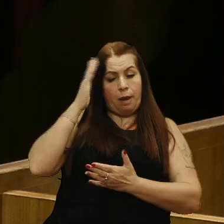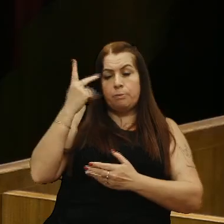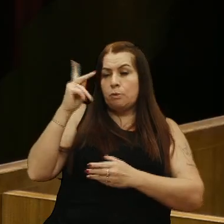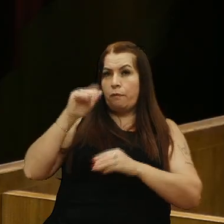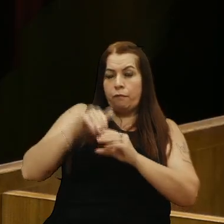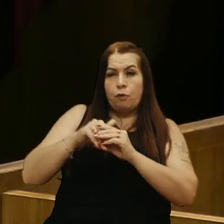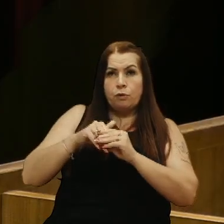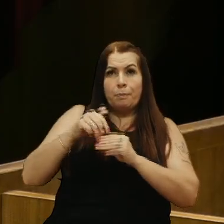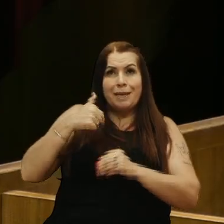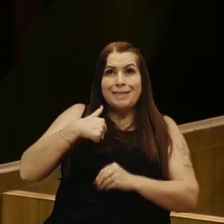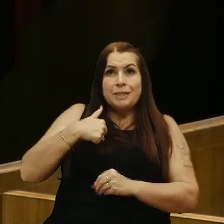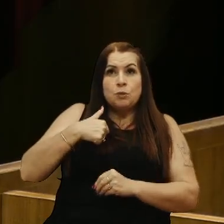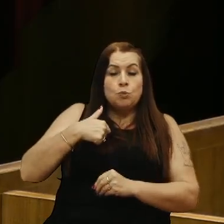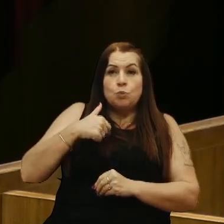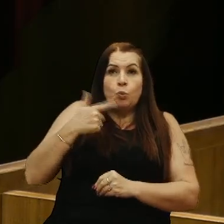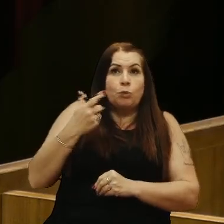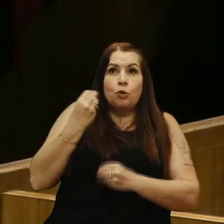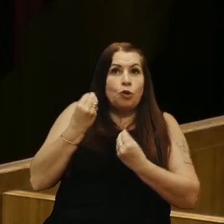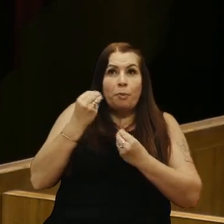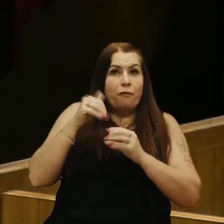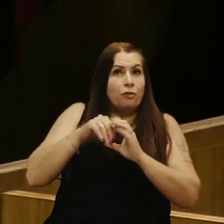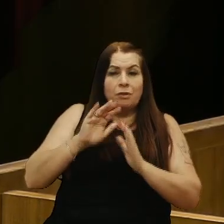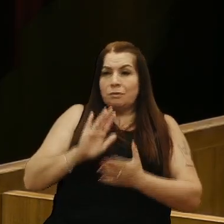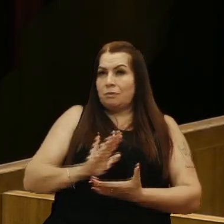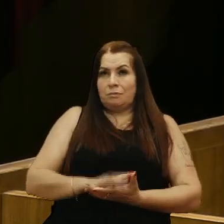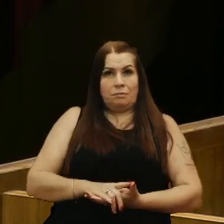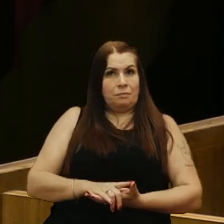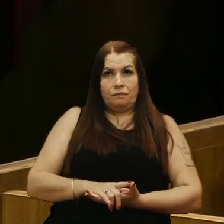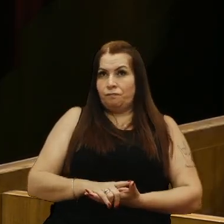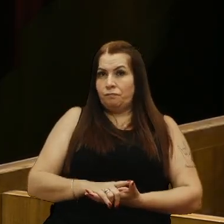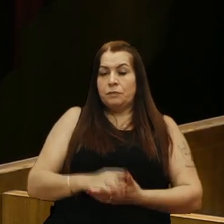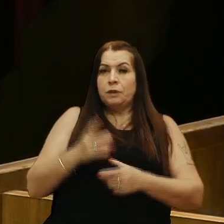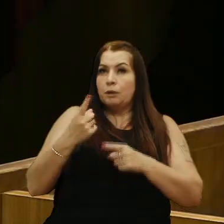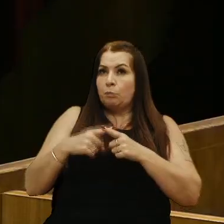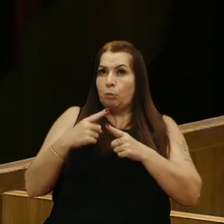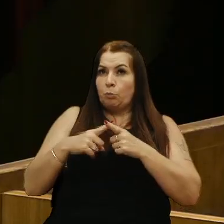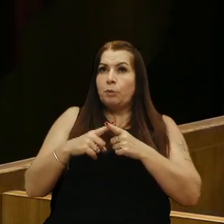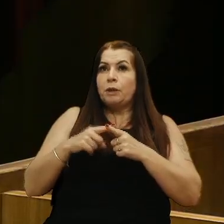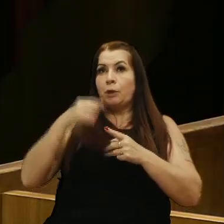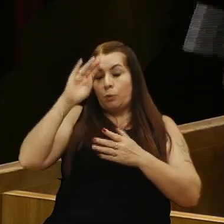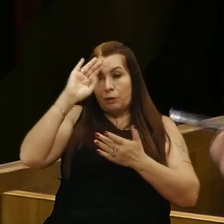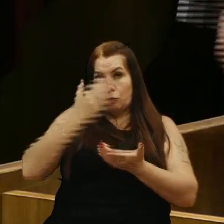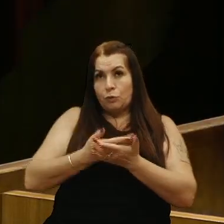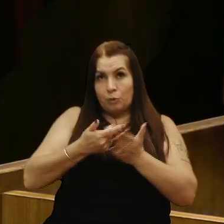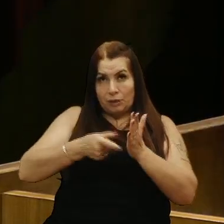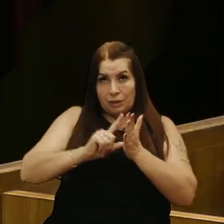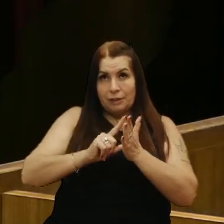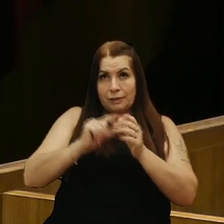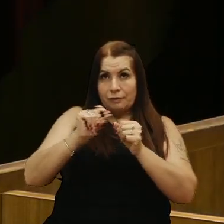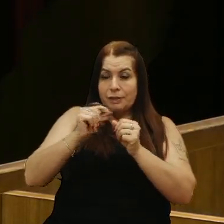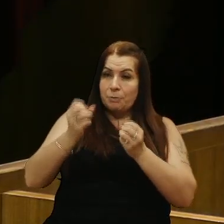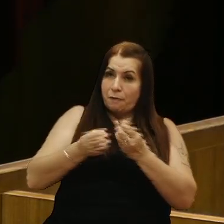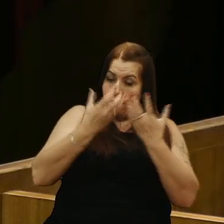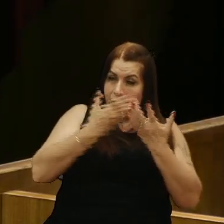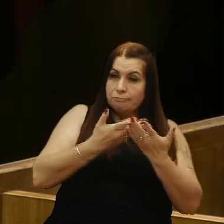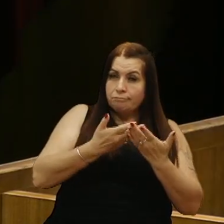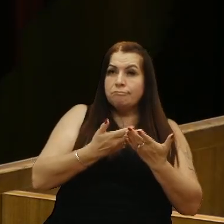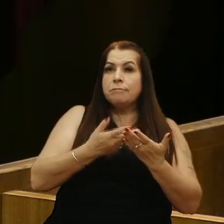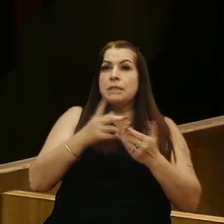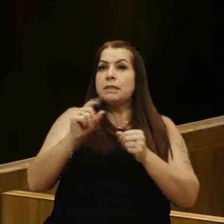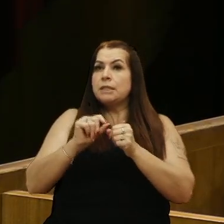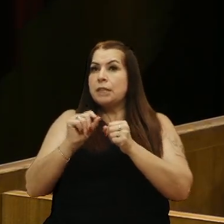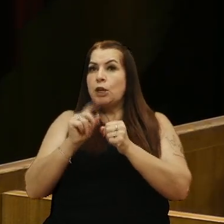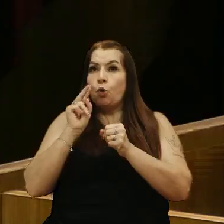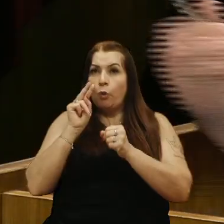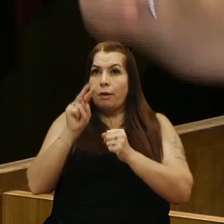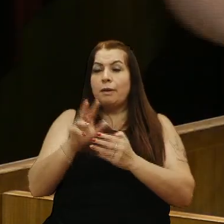voto, mas eu não tenho como votar nisso. Por quê? Porque eu acredito que antes da gente realizar uma festa, a gente tem